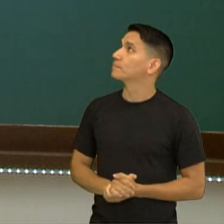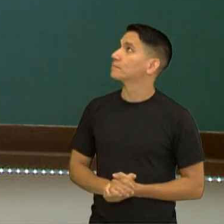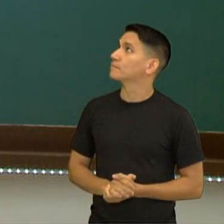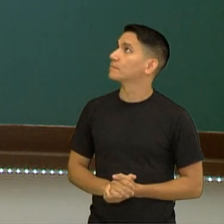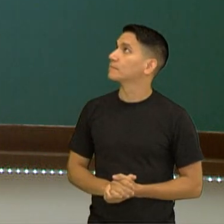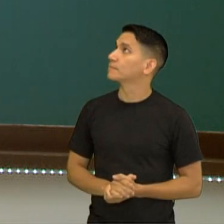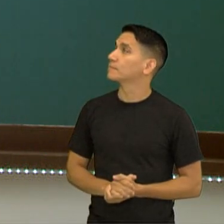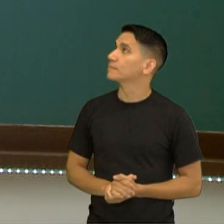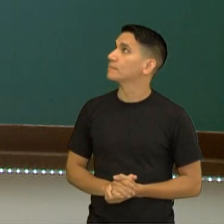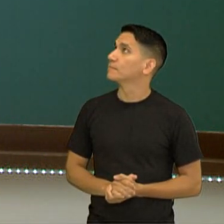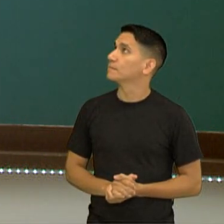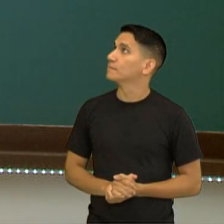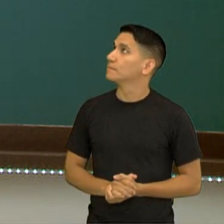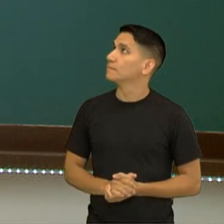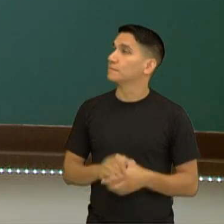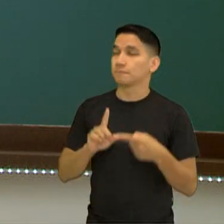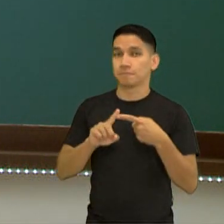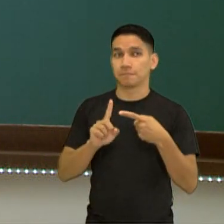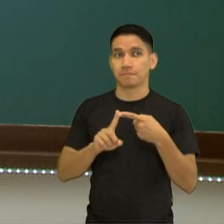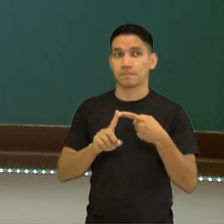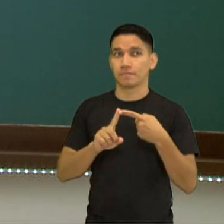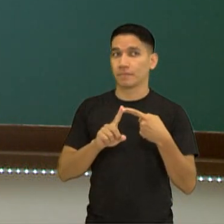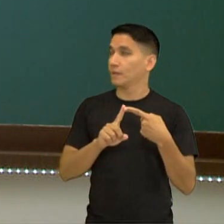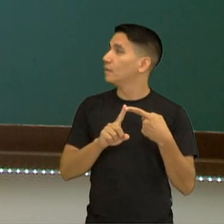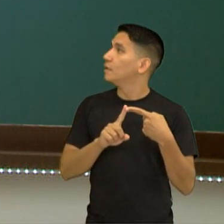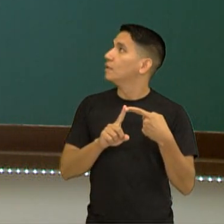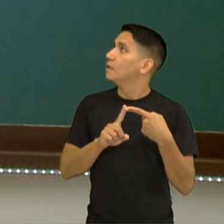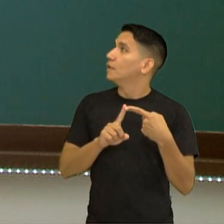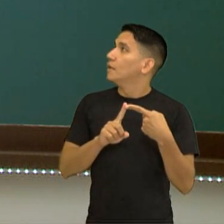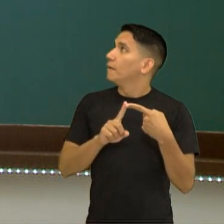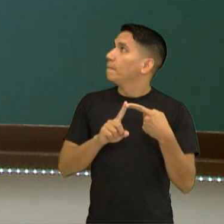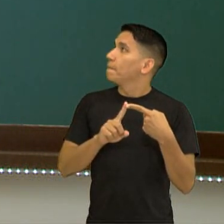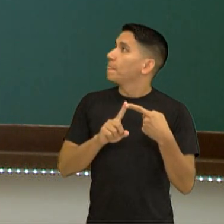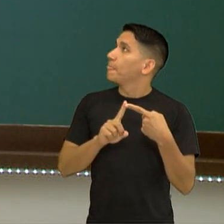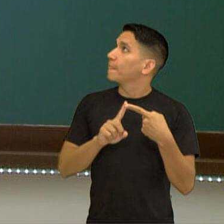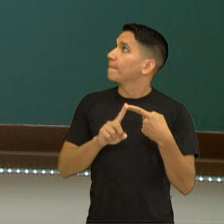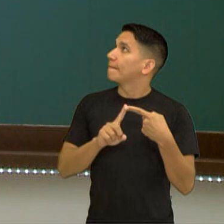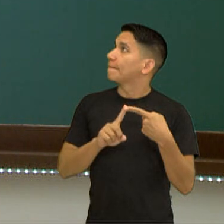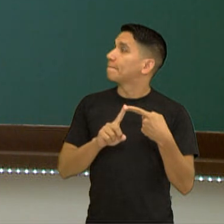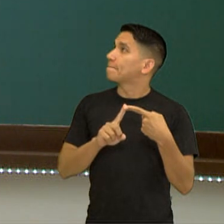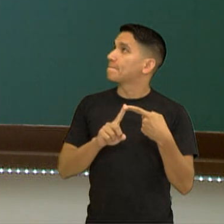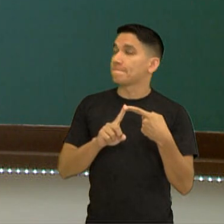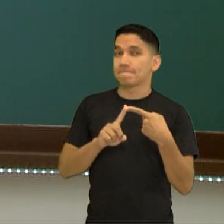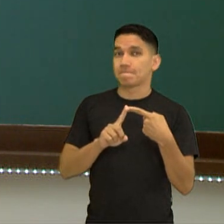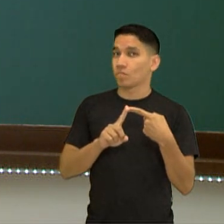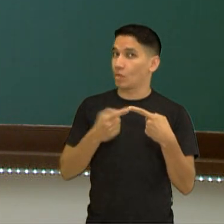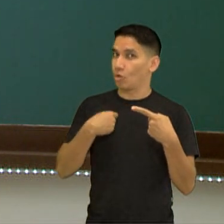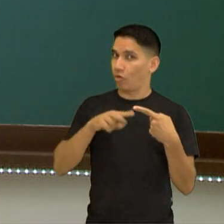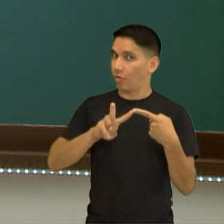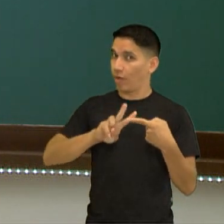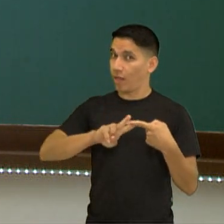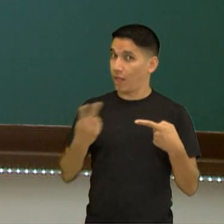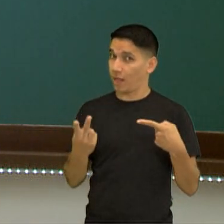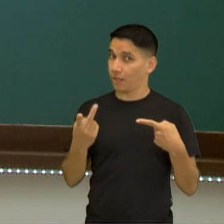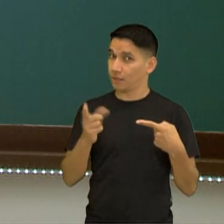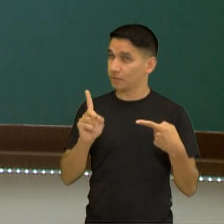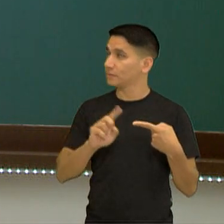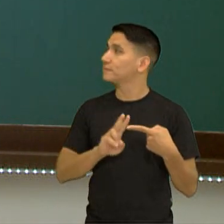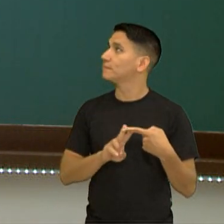1. Miratoa is a combination of 2 words. What are they? Não vou traduzir, hein? Number